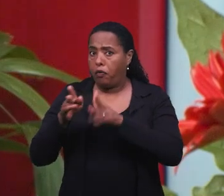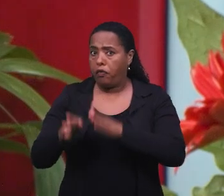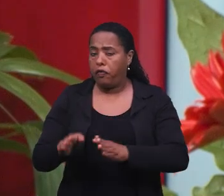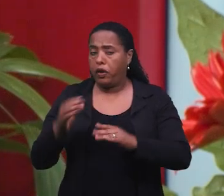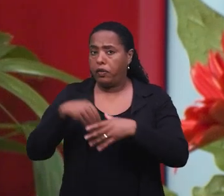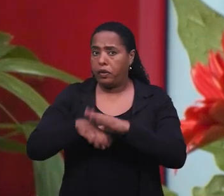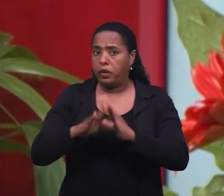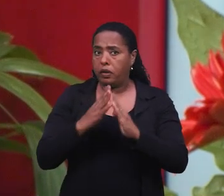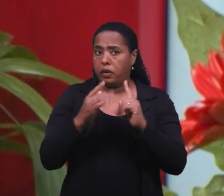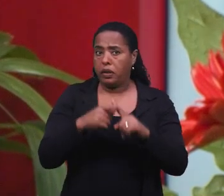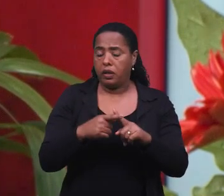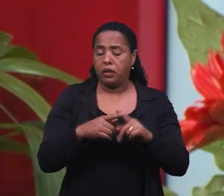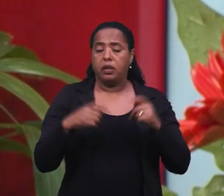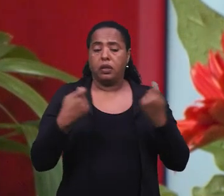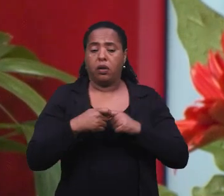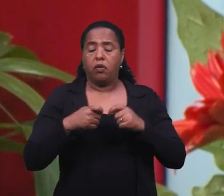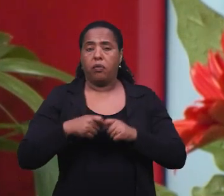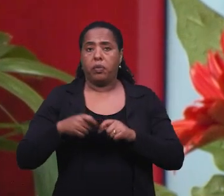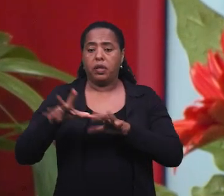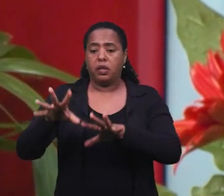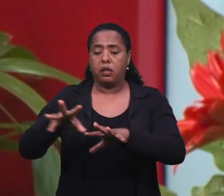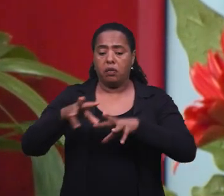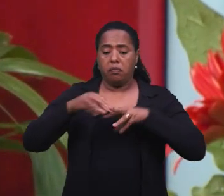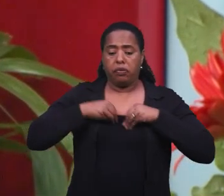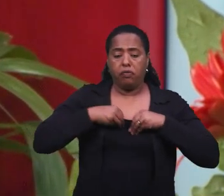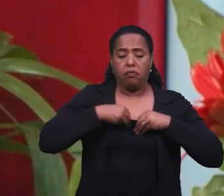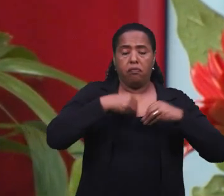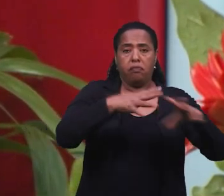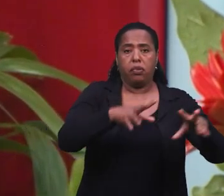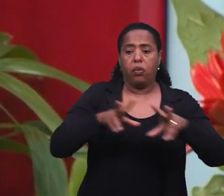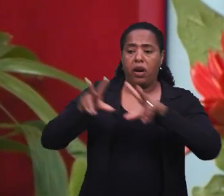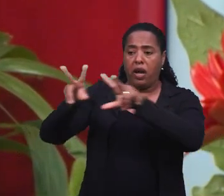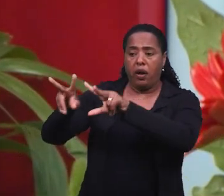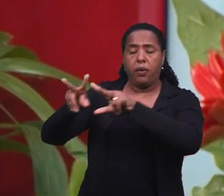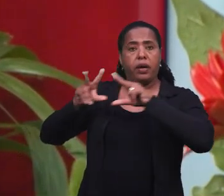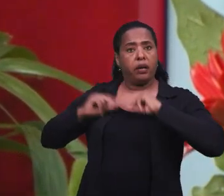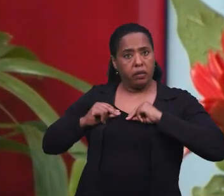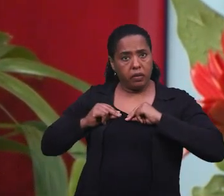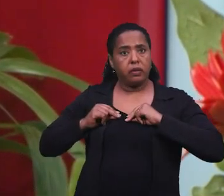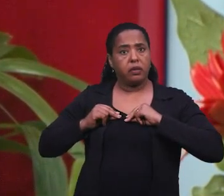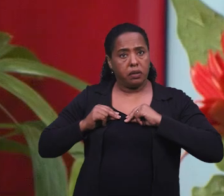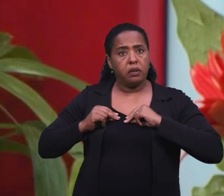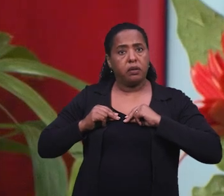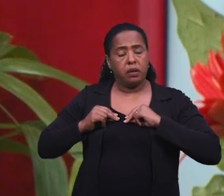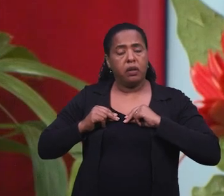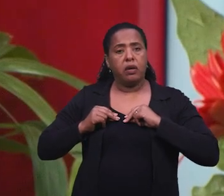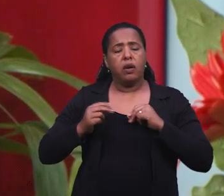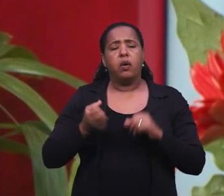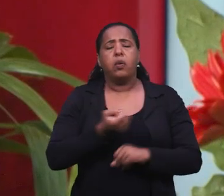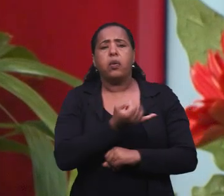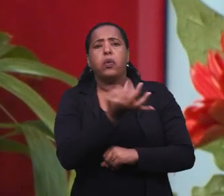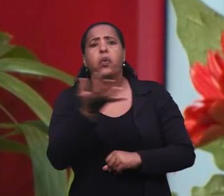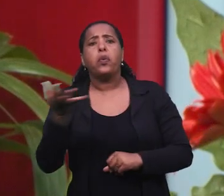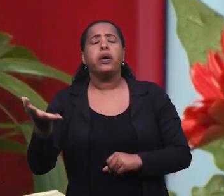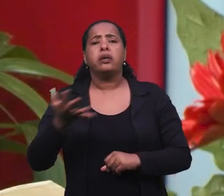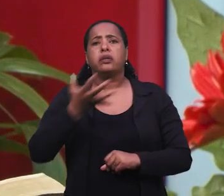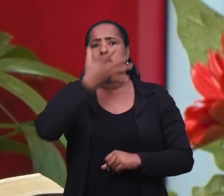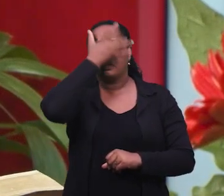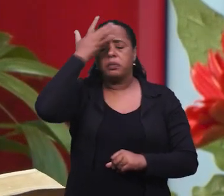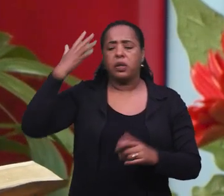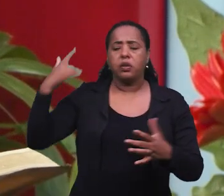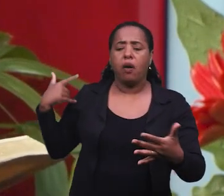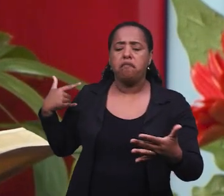que nos auxiliam, que nos ensinam, que nos instruem. E o que Davi fala? Eu estou, Senhor, me